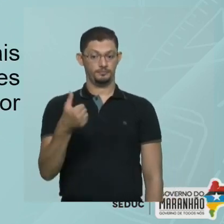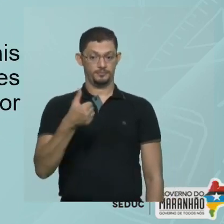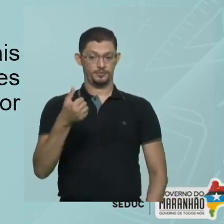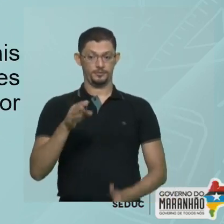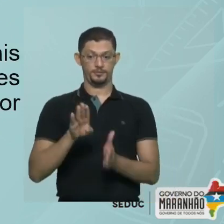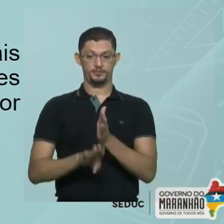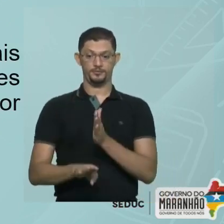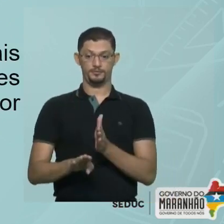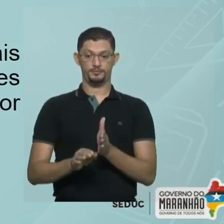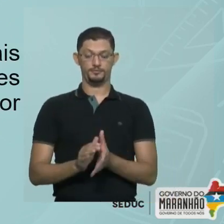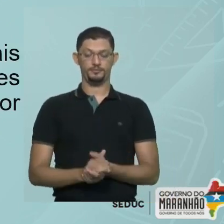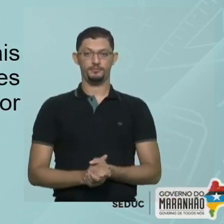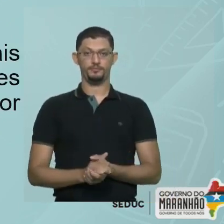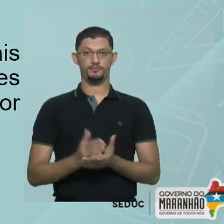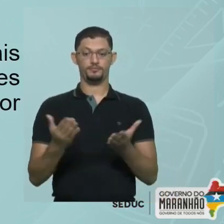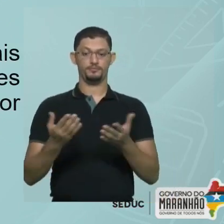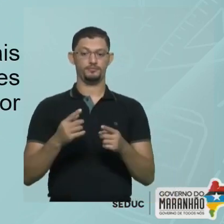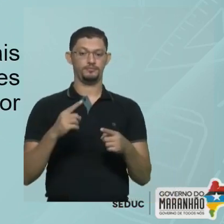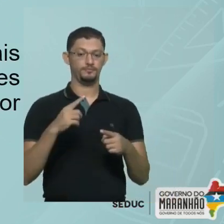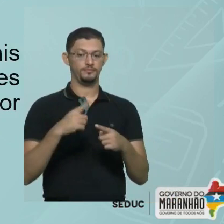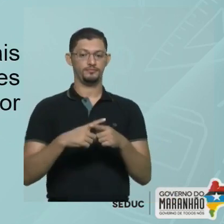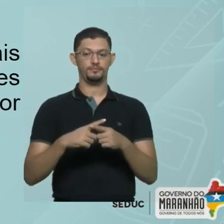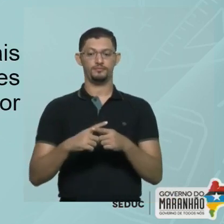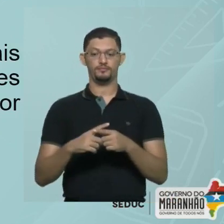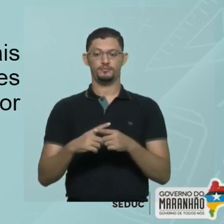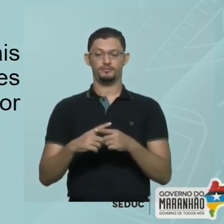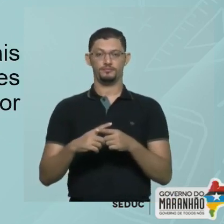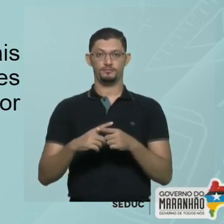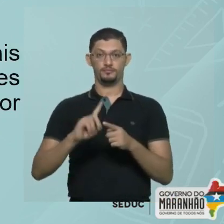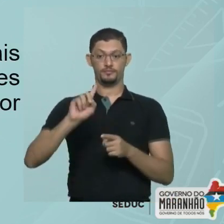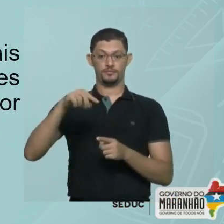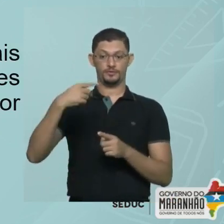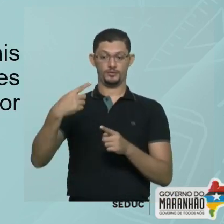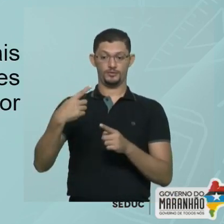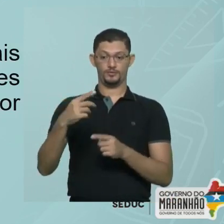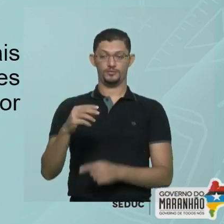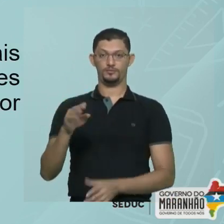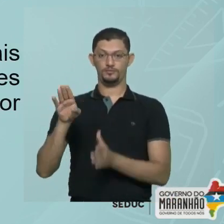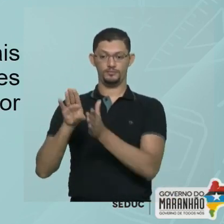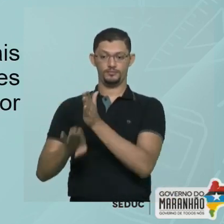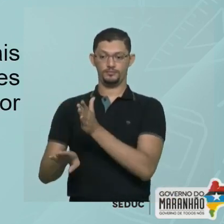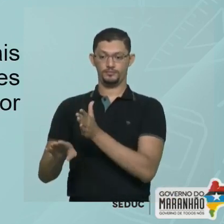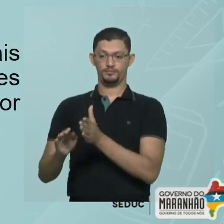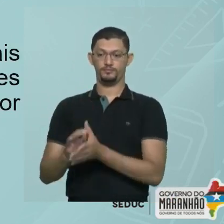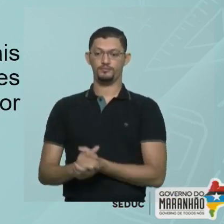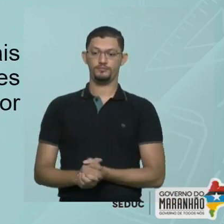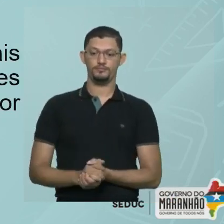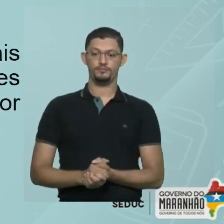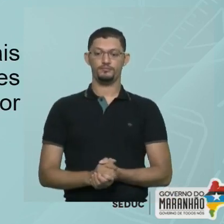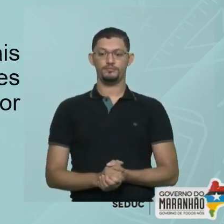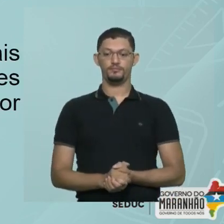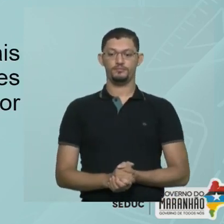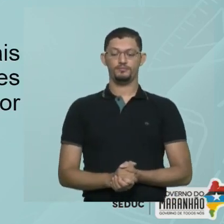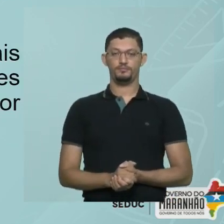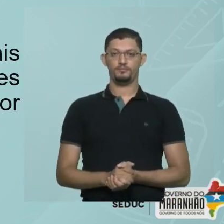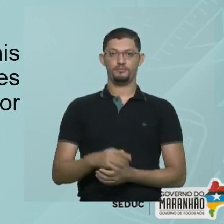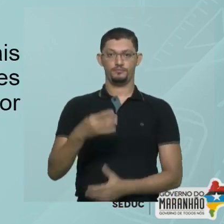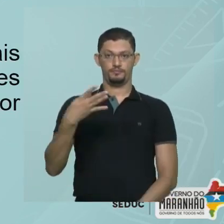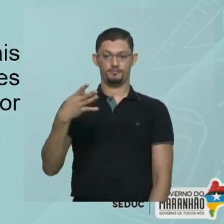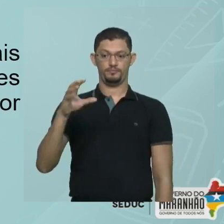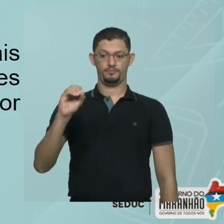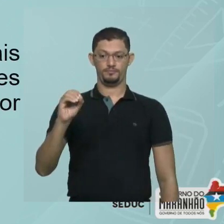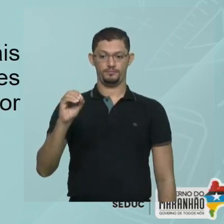desconto. Vou multiplicar para o próximo desconto. Logo, eu vou ter o desconto de